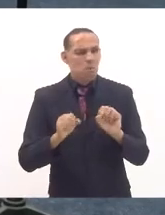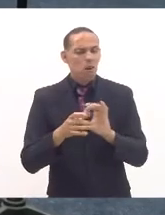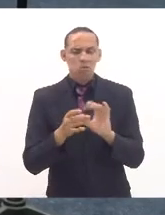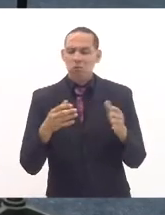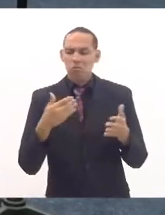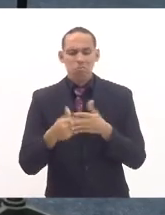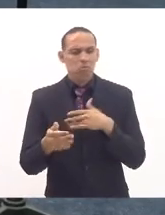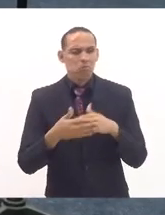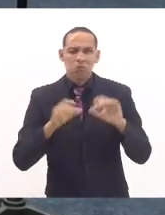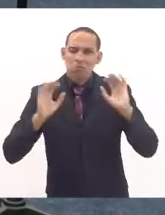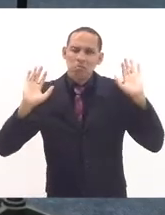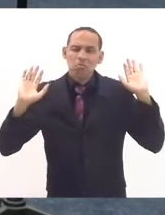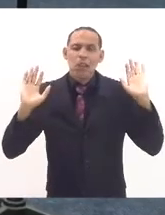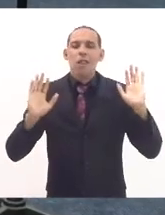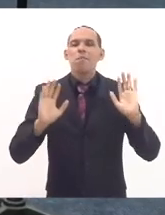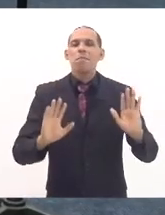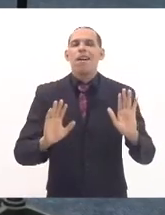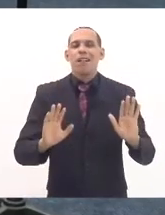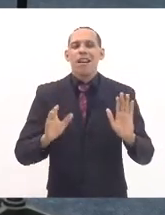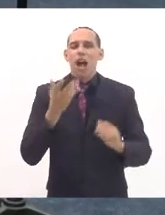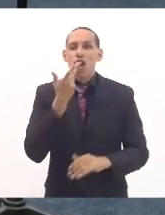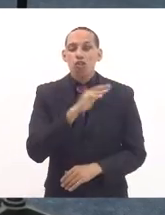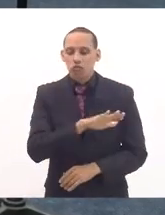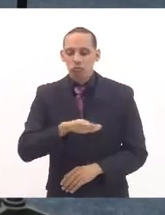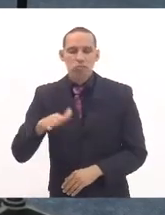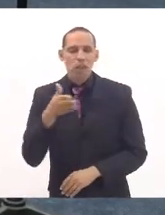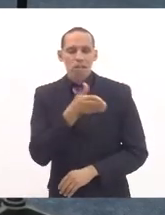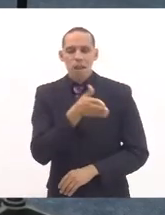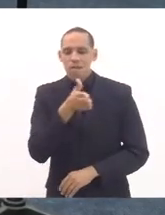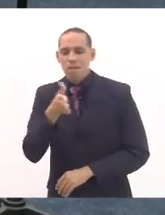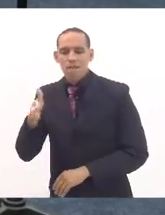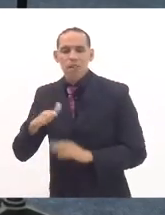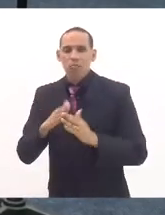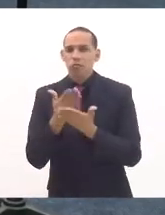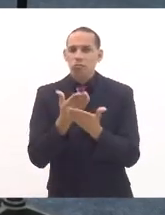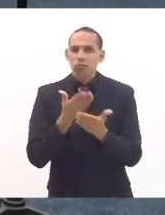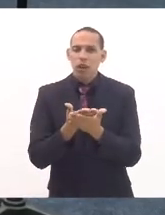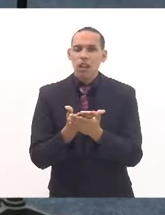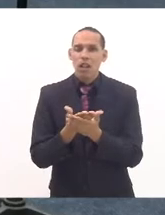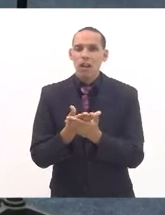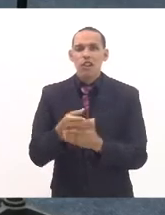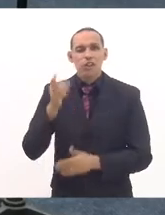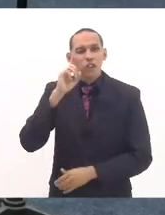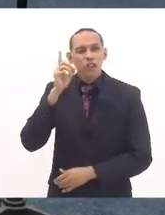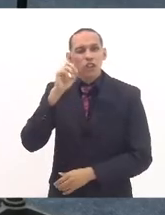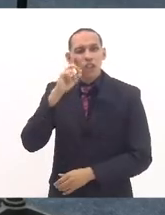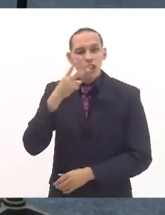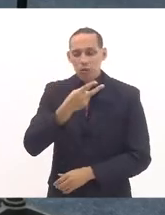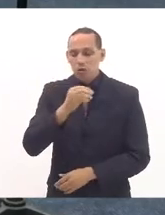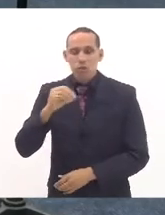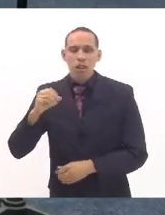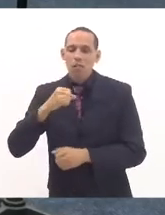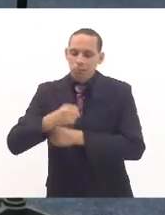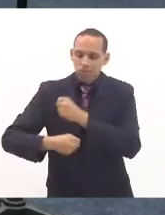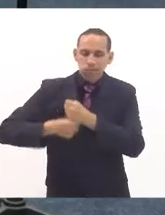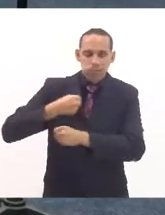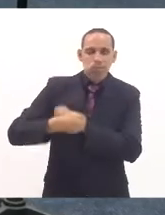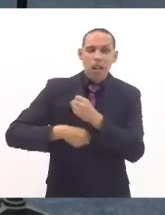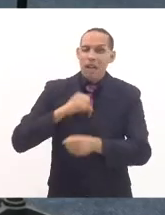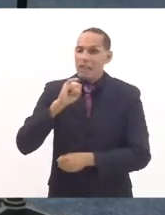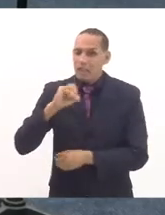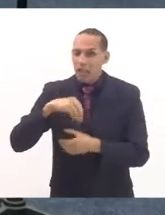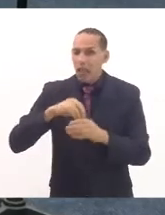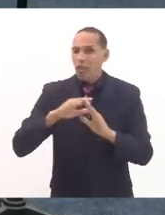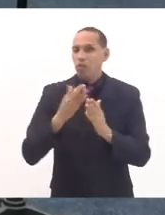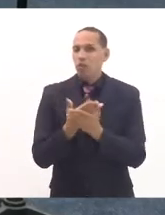quiserem. Agora, as crianças frequentam a escola por, no mínimo, 200 dias no ano. Se o que for ofertado na